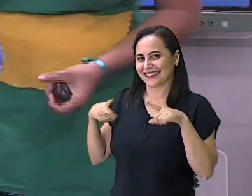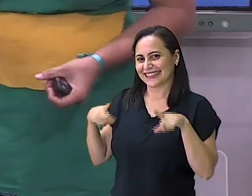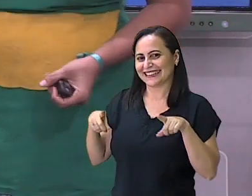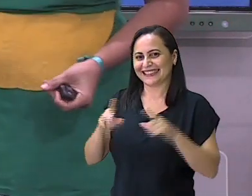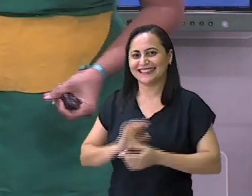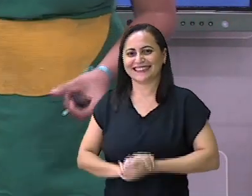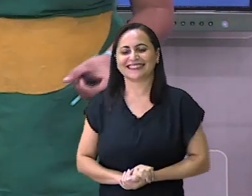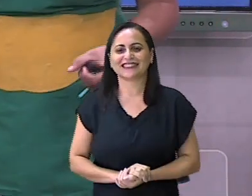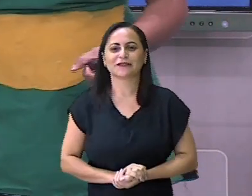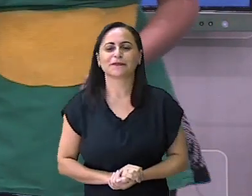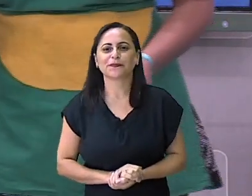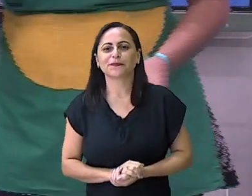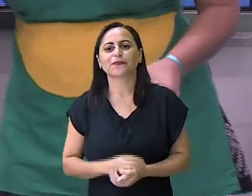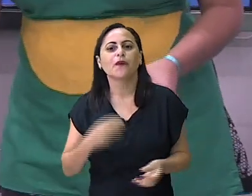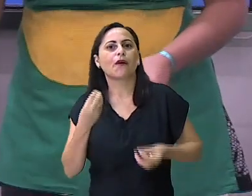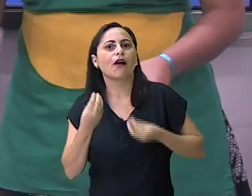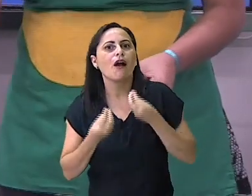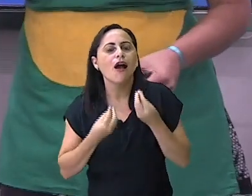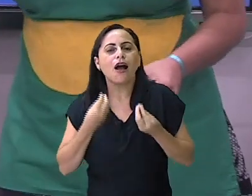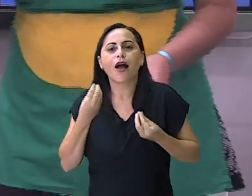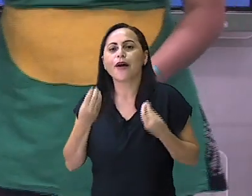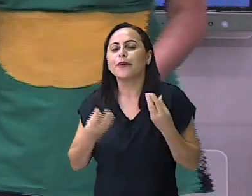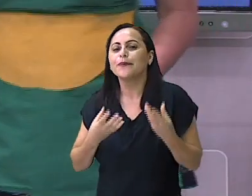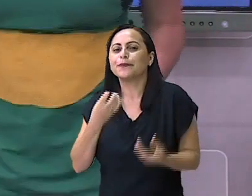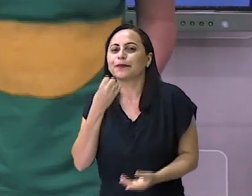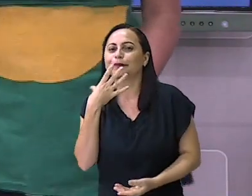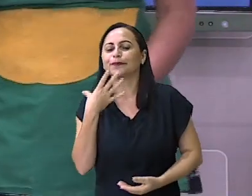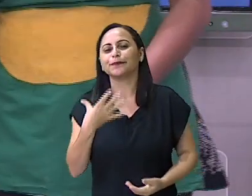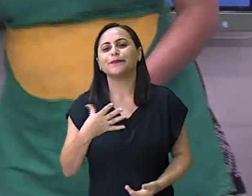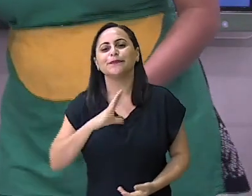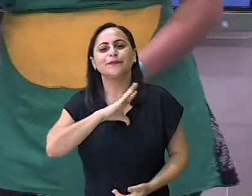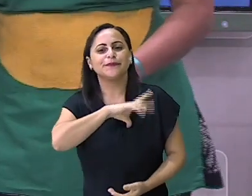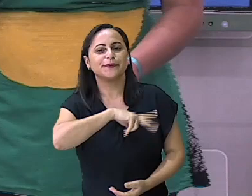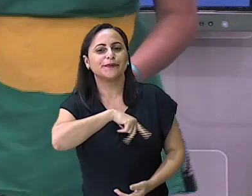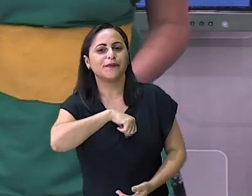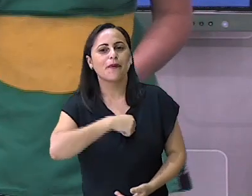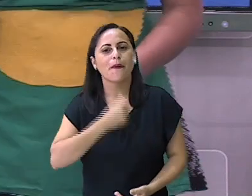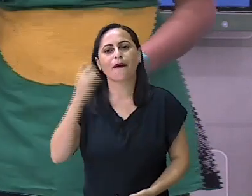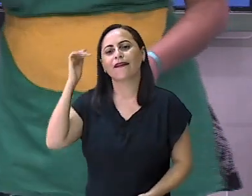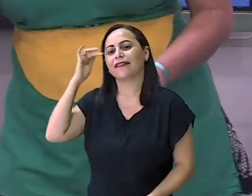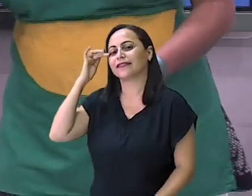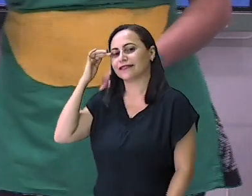Vamos lá. Como é bom amar a Luciene, como é